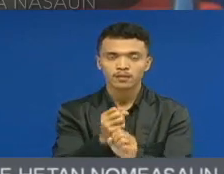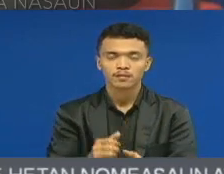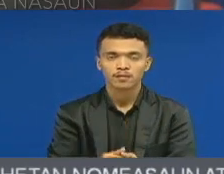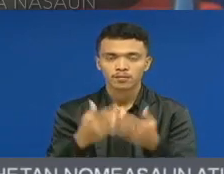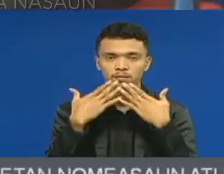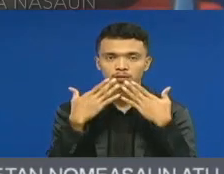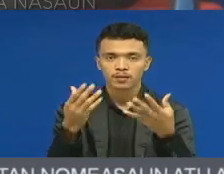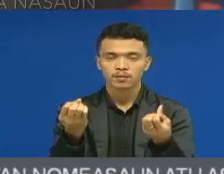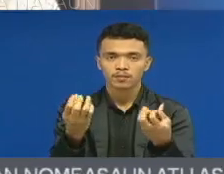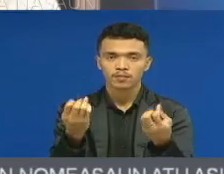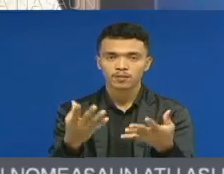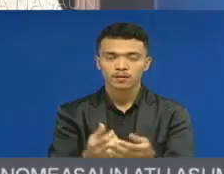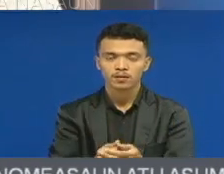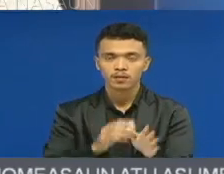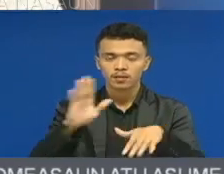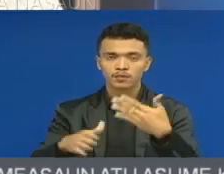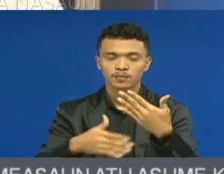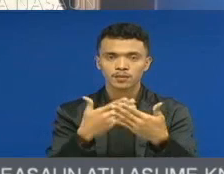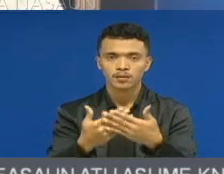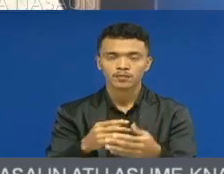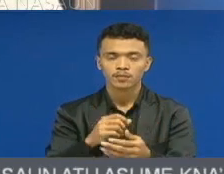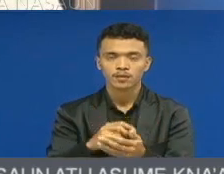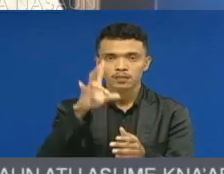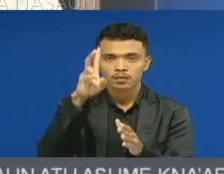Barak. Ouvintes no telespectadores, irá